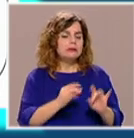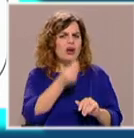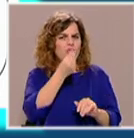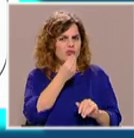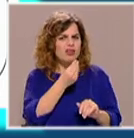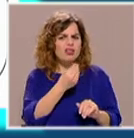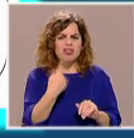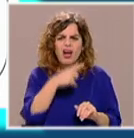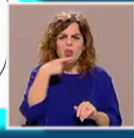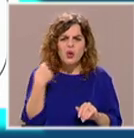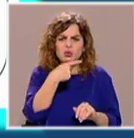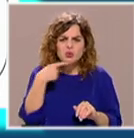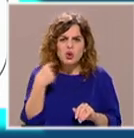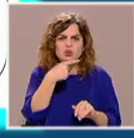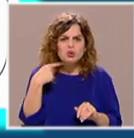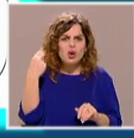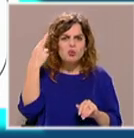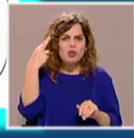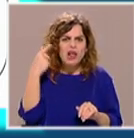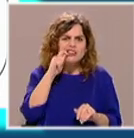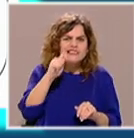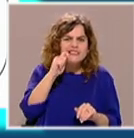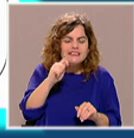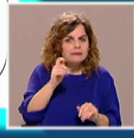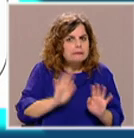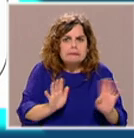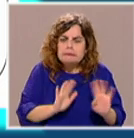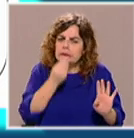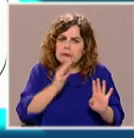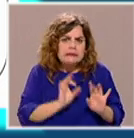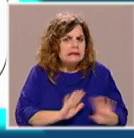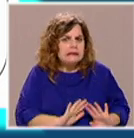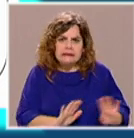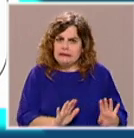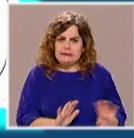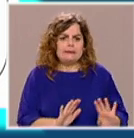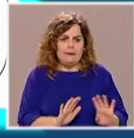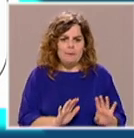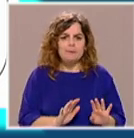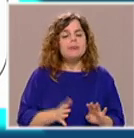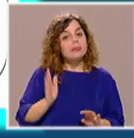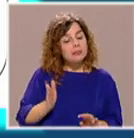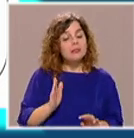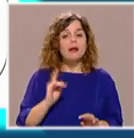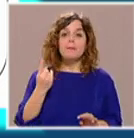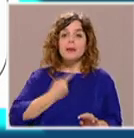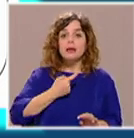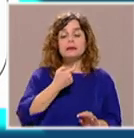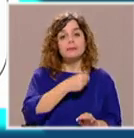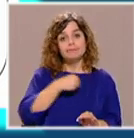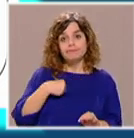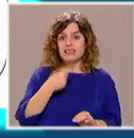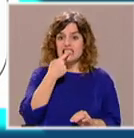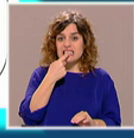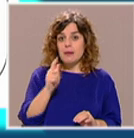muitos doces, gomas, bolachas. Portanto, devemos evitar esse consumo. Devemos ir ao dentista de 6 em 6 meses,